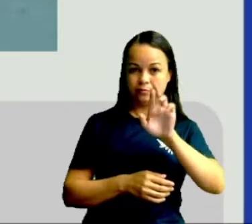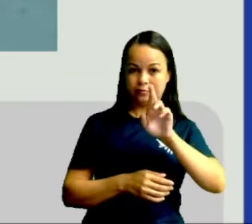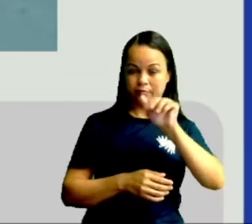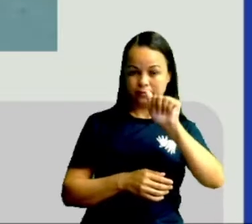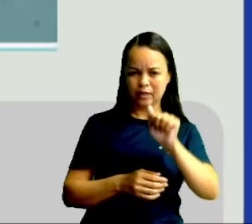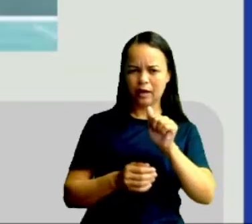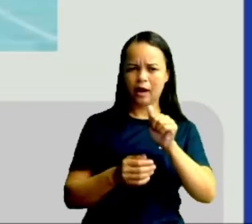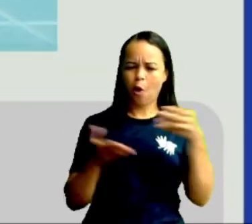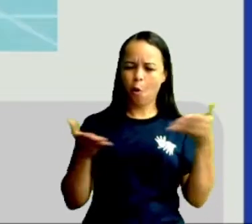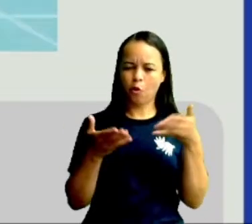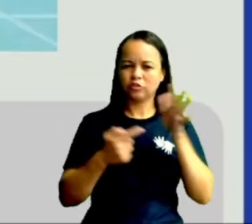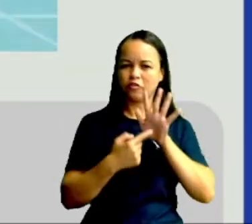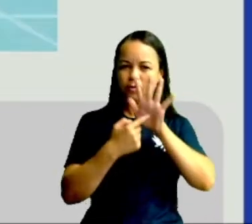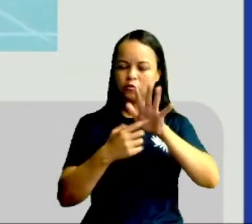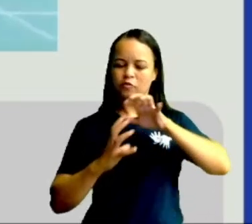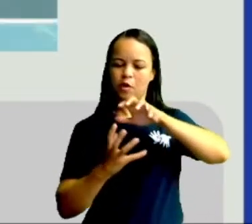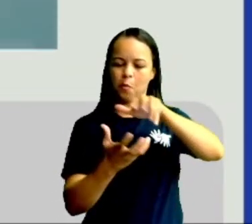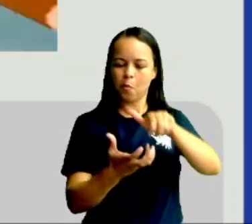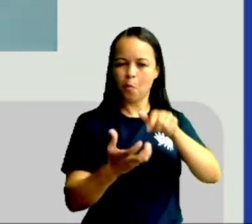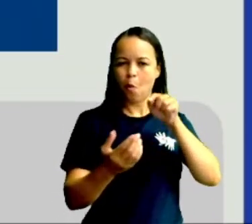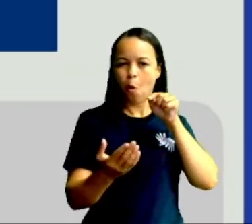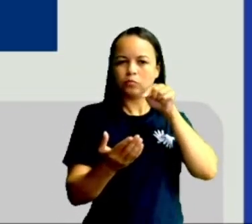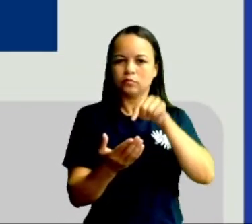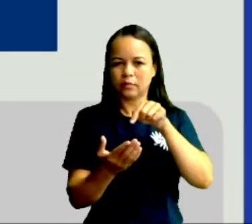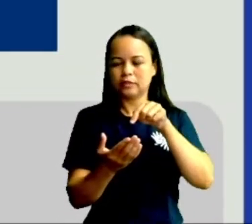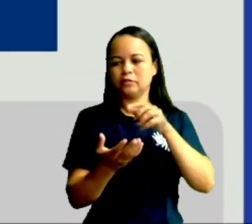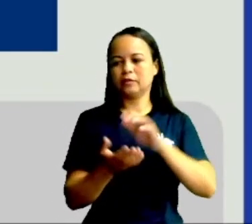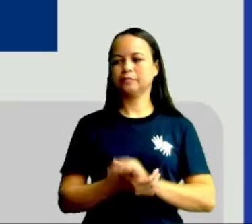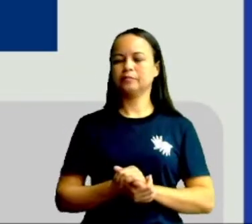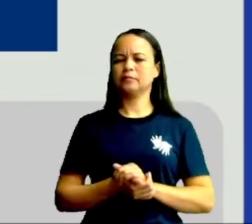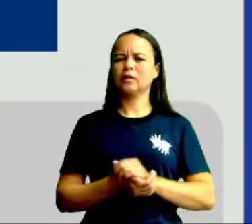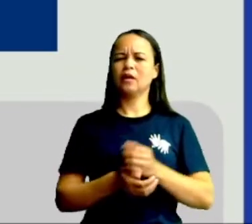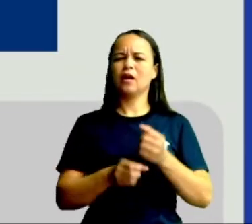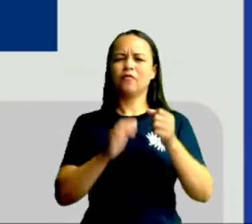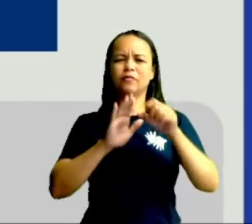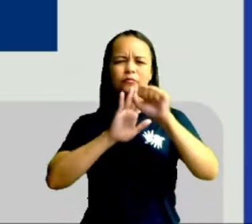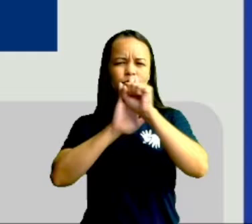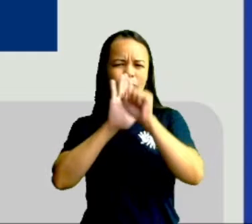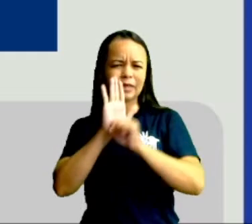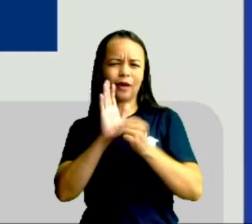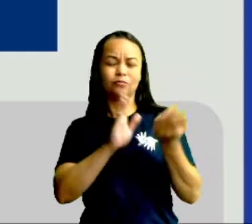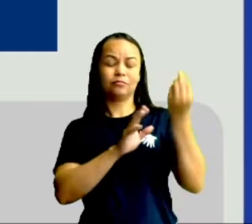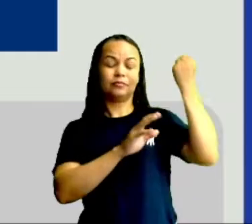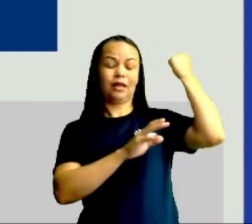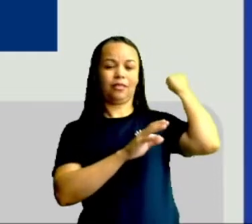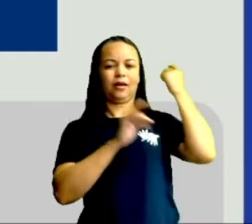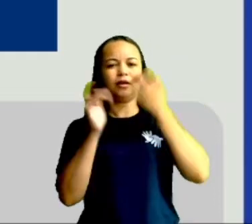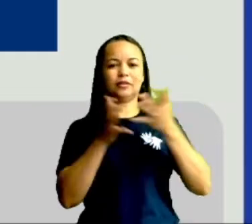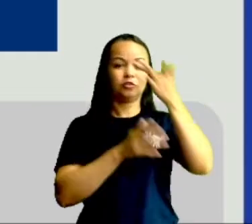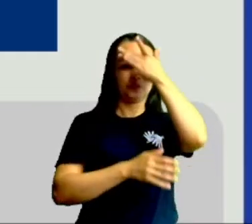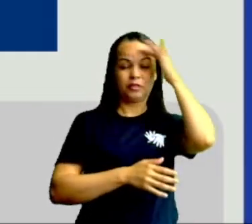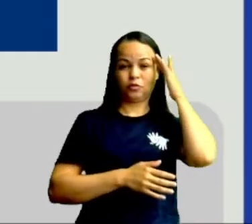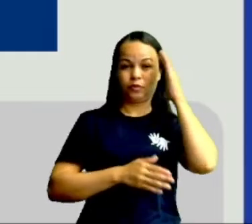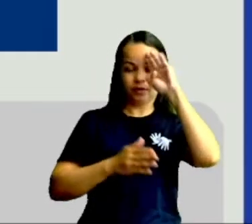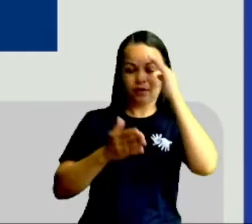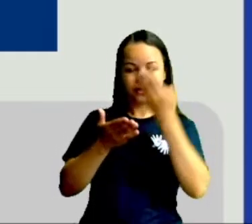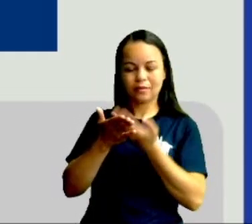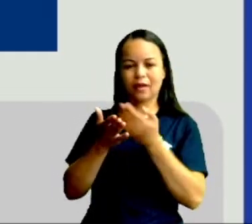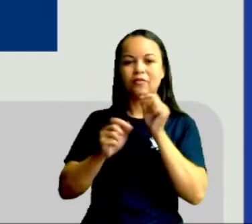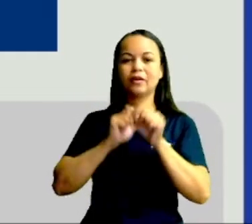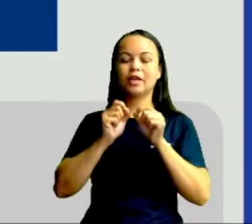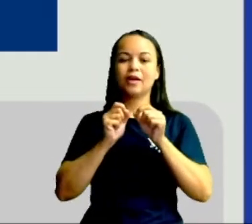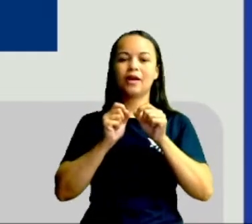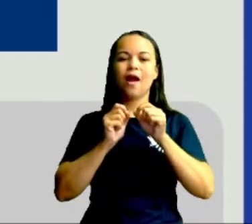Terra de um ponto mais externo. Muitos séculos atrás, as pessoas acreditavam que a Terra